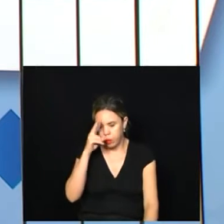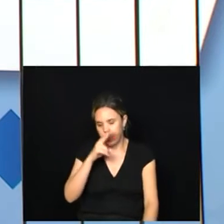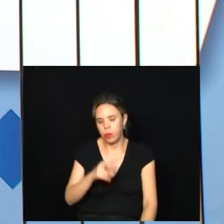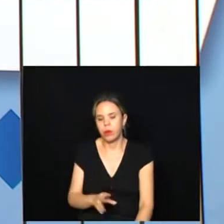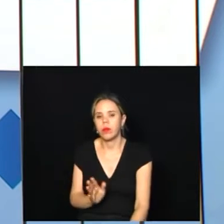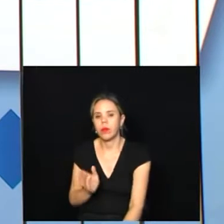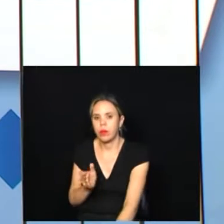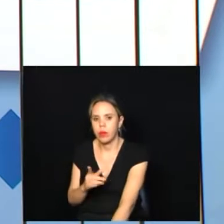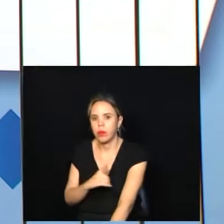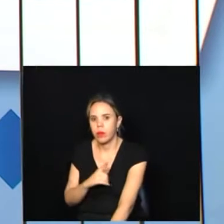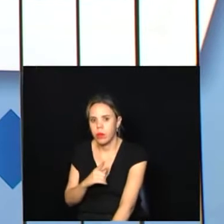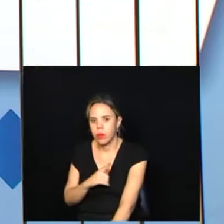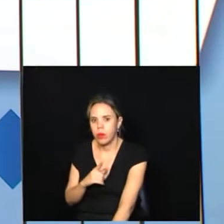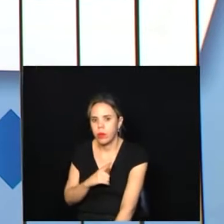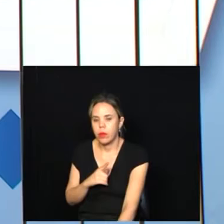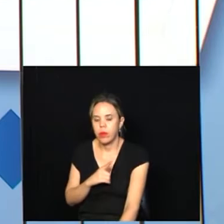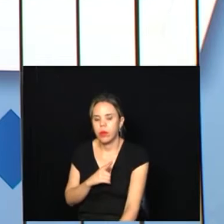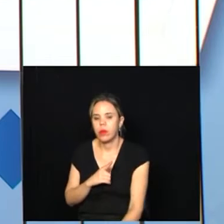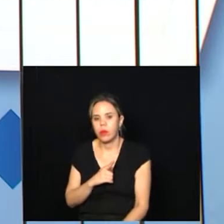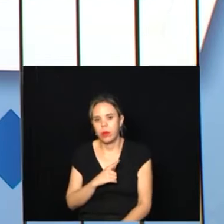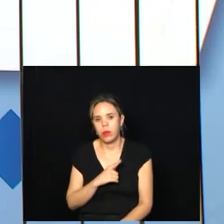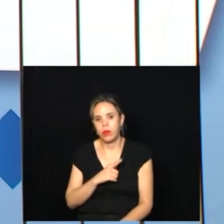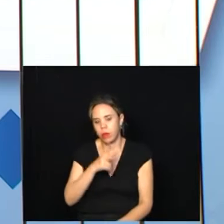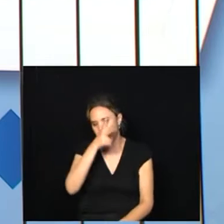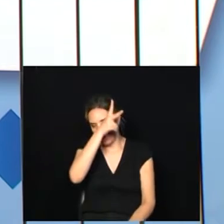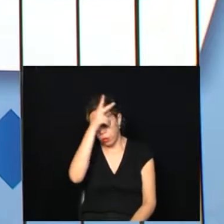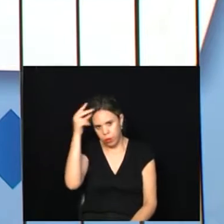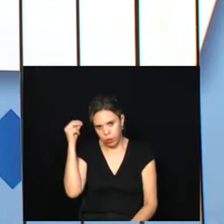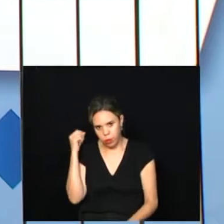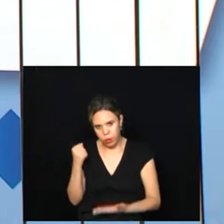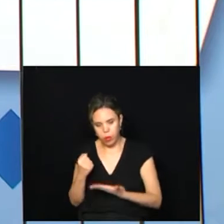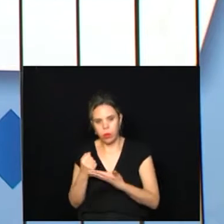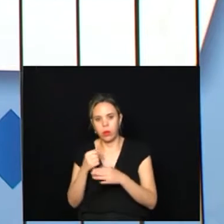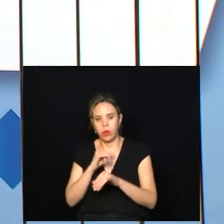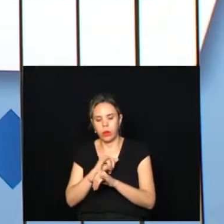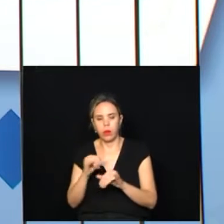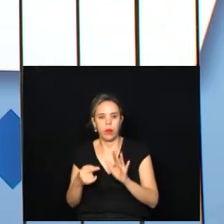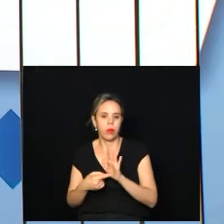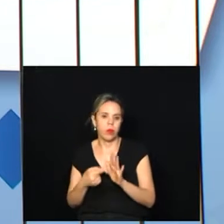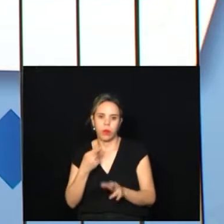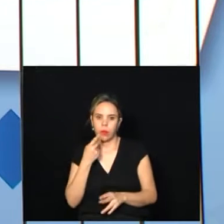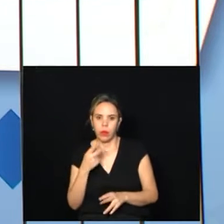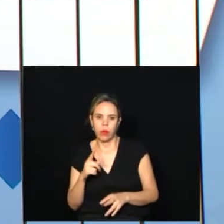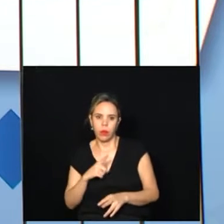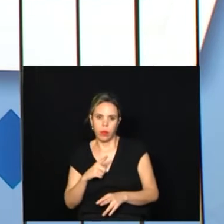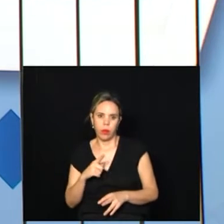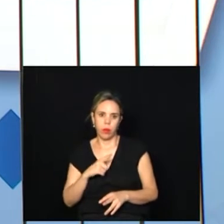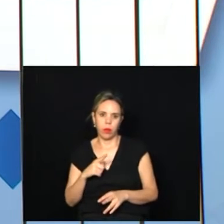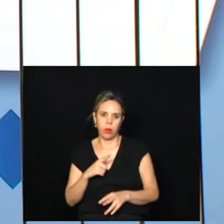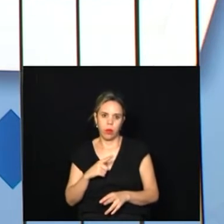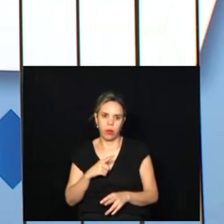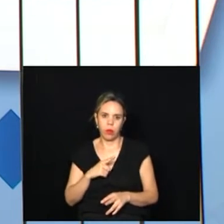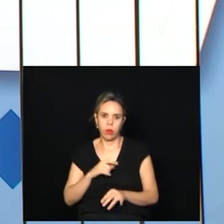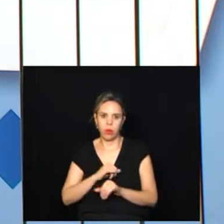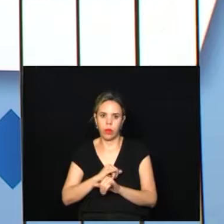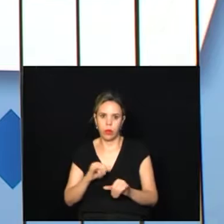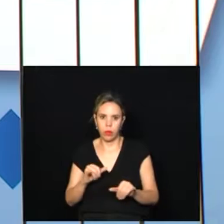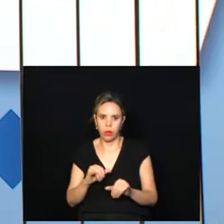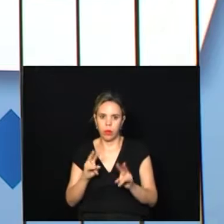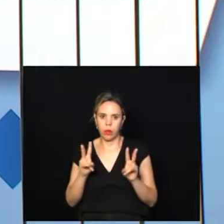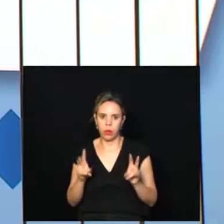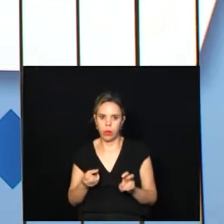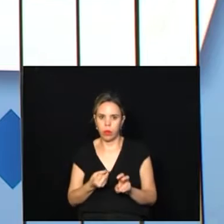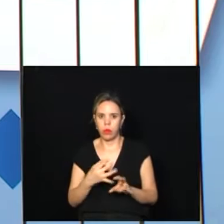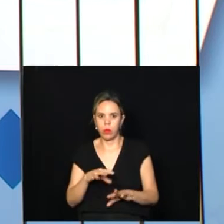que já existe uma nota, inclusive da Prefeitura Municipal de Campinas, dizendo que nós temos as informações referentes